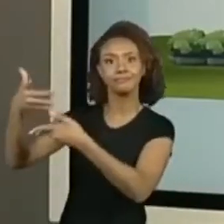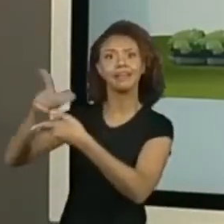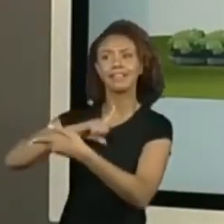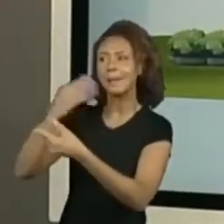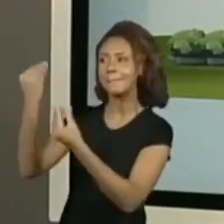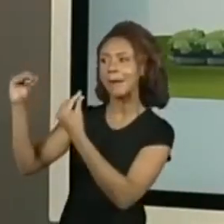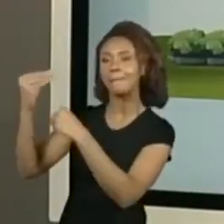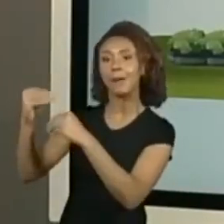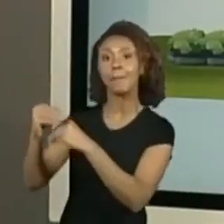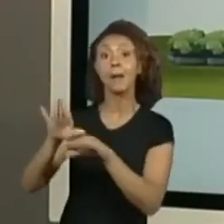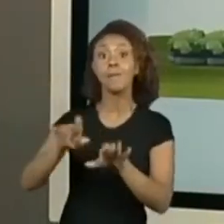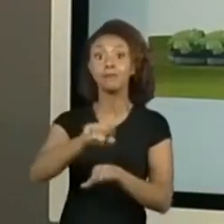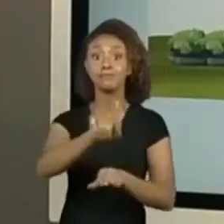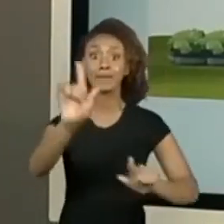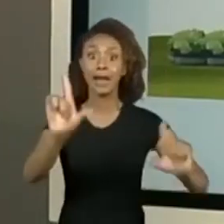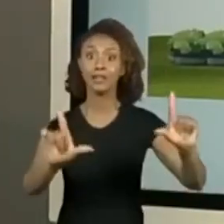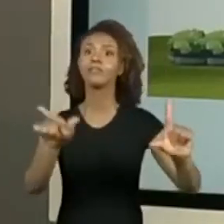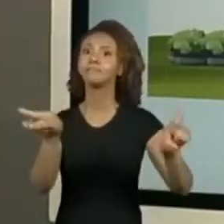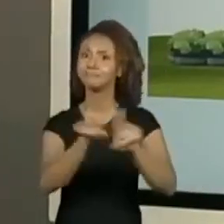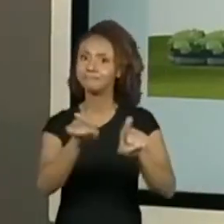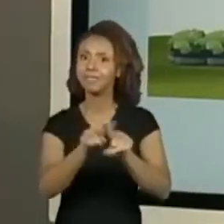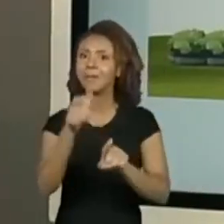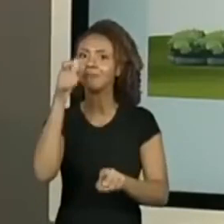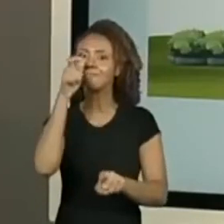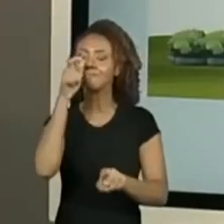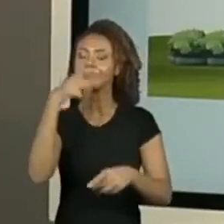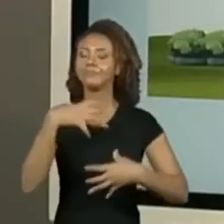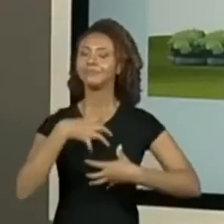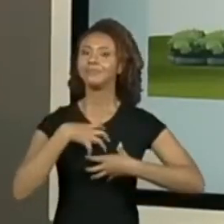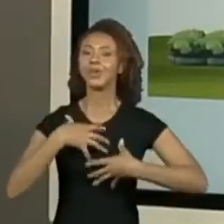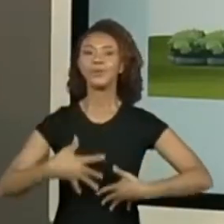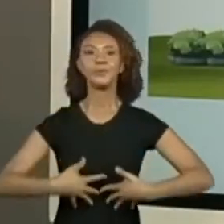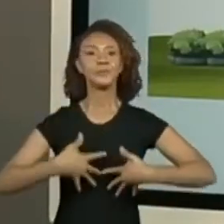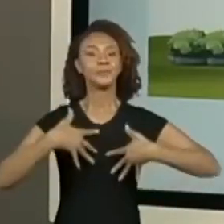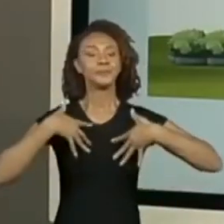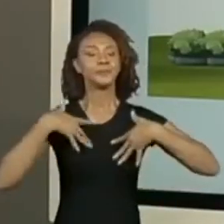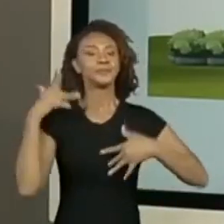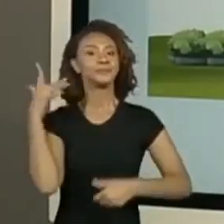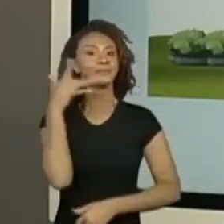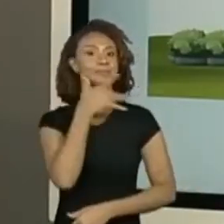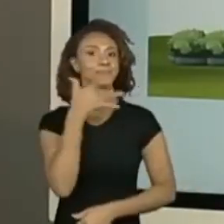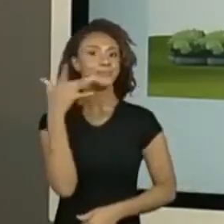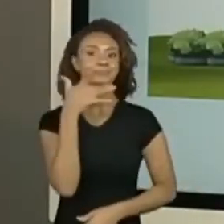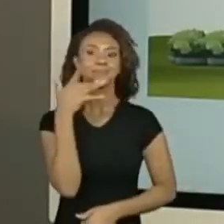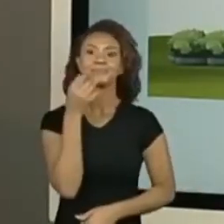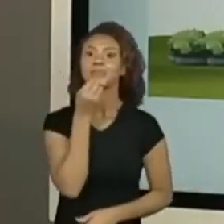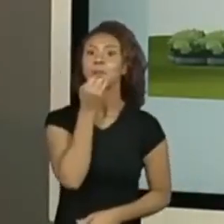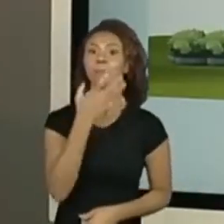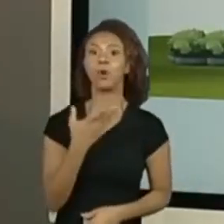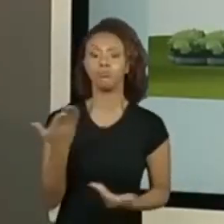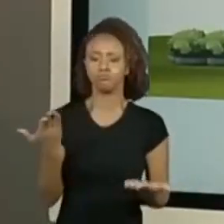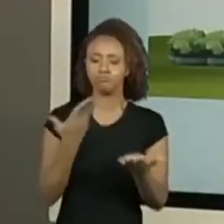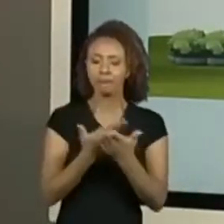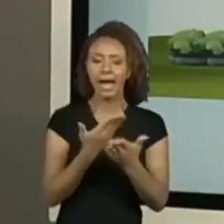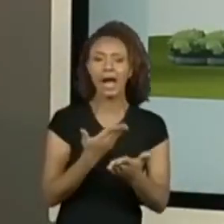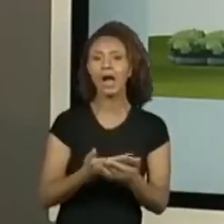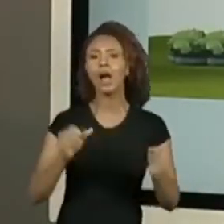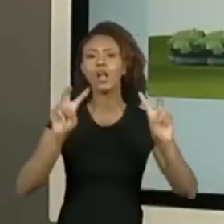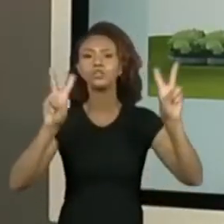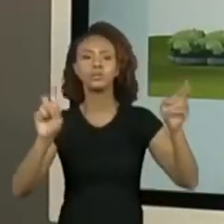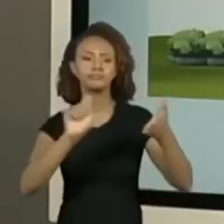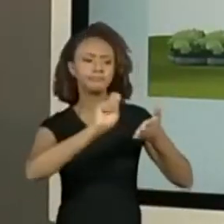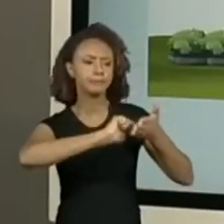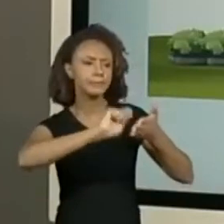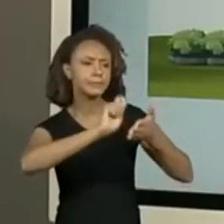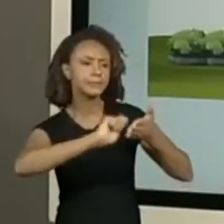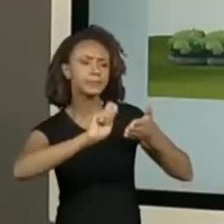que estão acompanhando a gente pela TV. A gente sente uma energia tão boa aqui e essas aulas que a gente está pensando aí sobre a escrita, onde